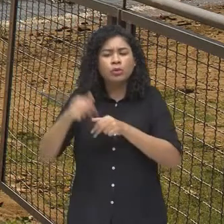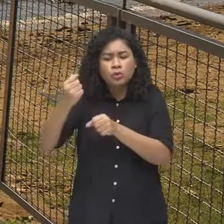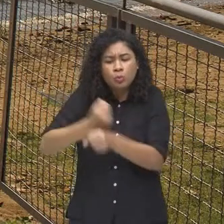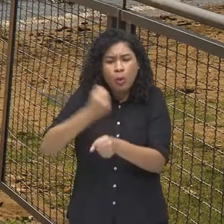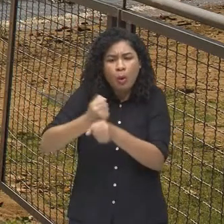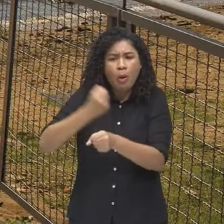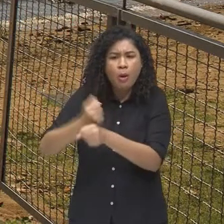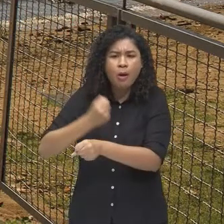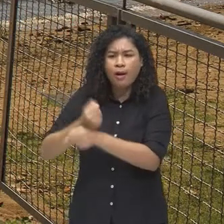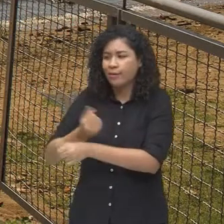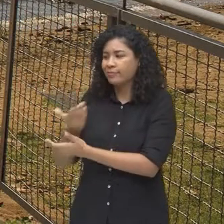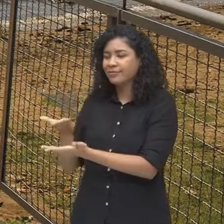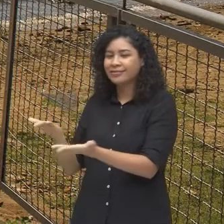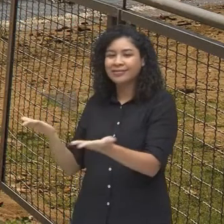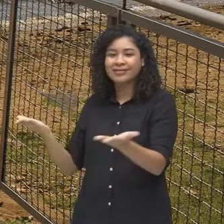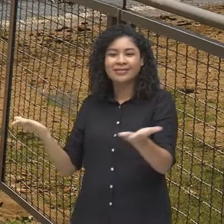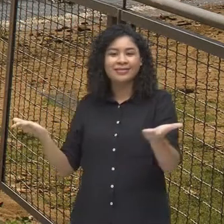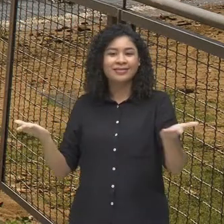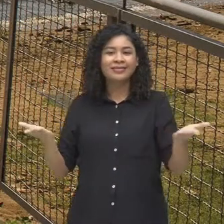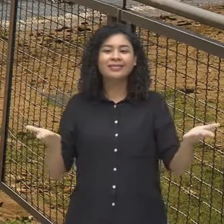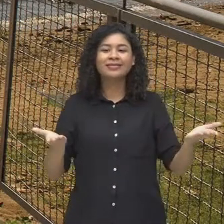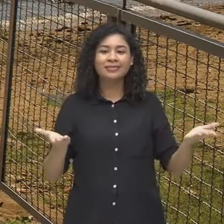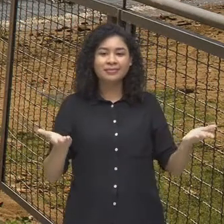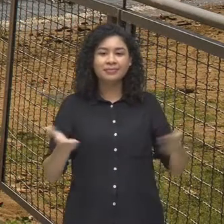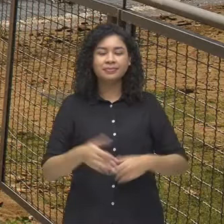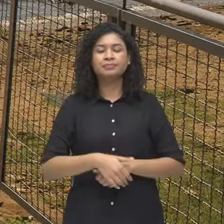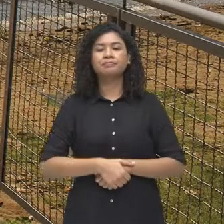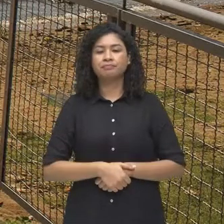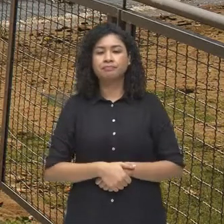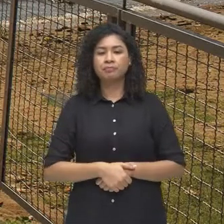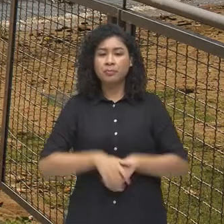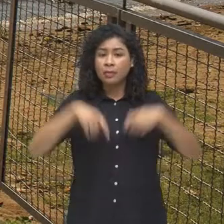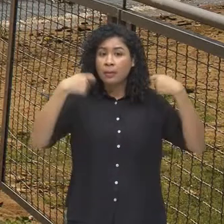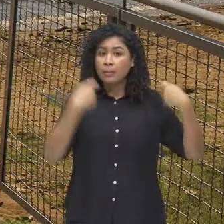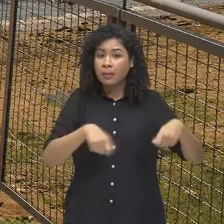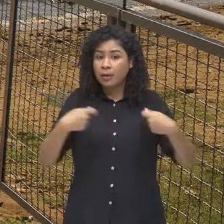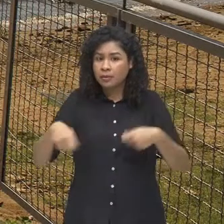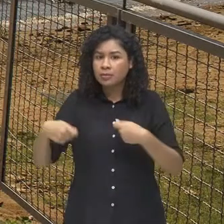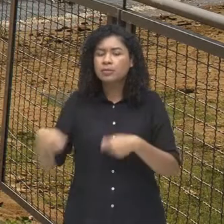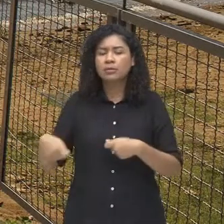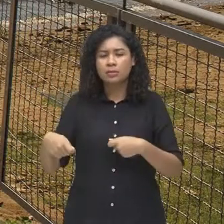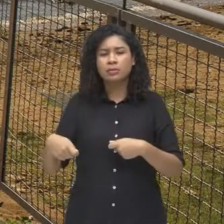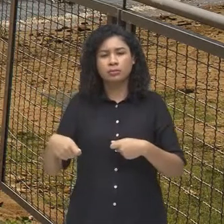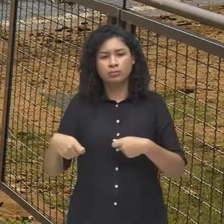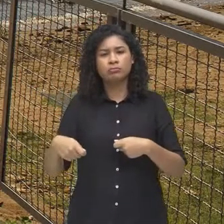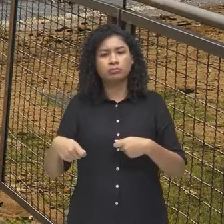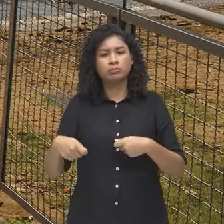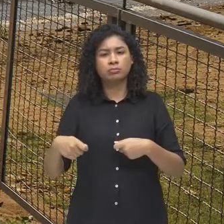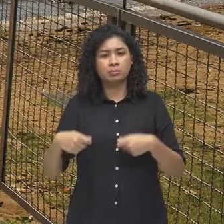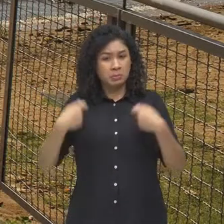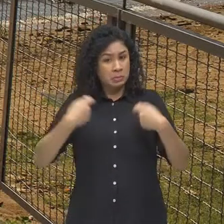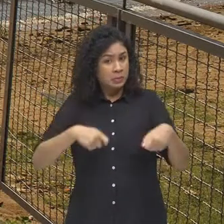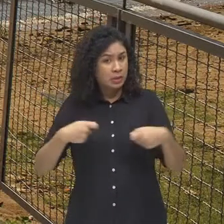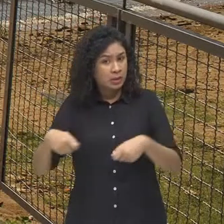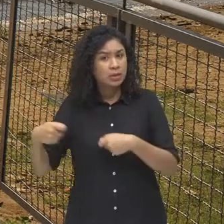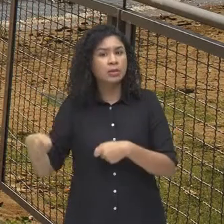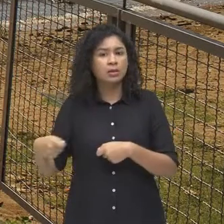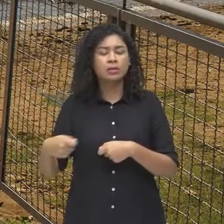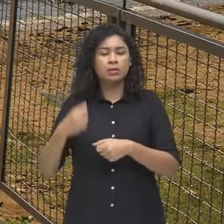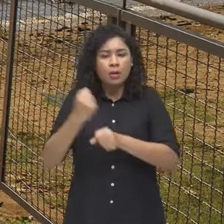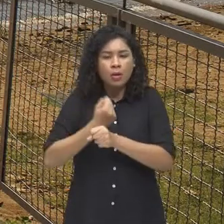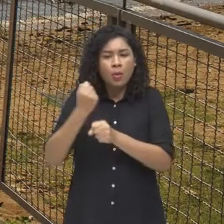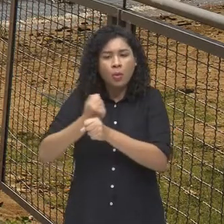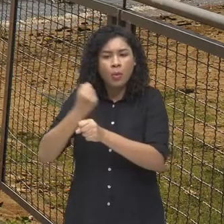algo. Uma necessidade que de certa forma, muitas das vezes, a gente precisa suprir através da